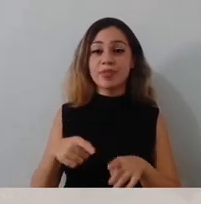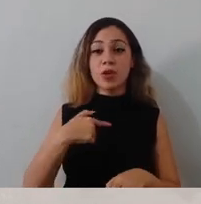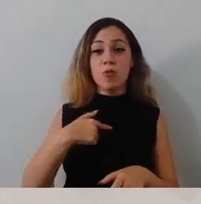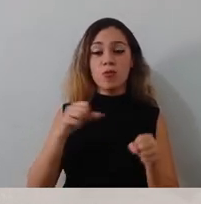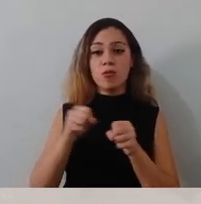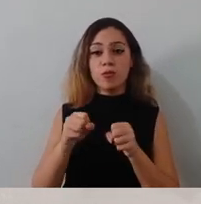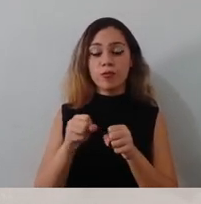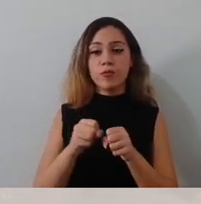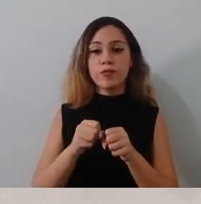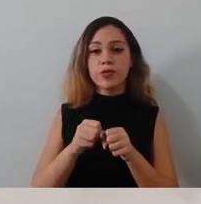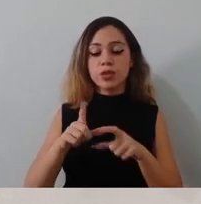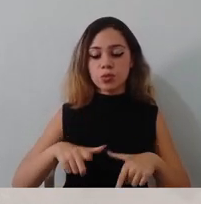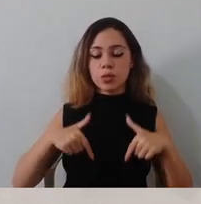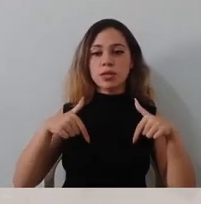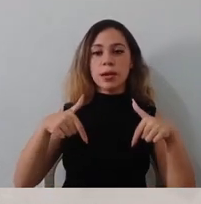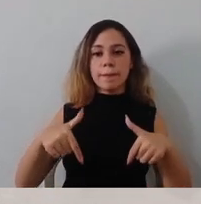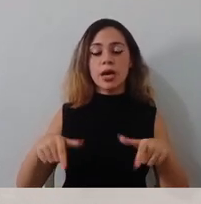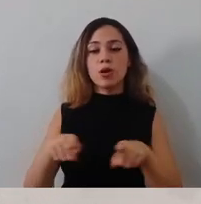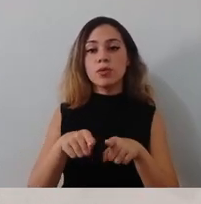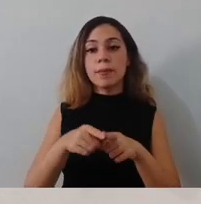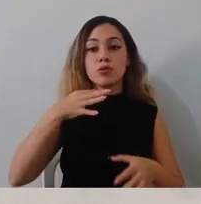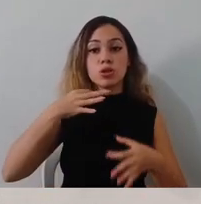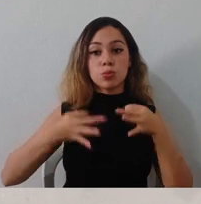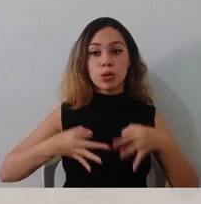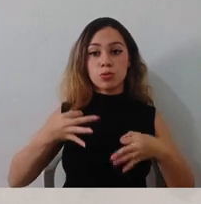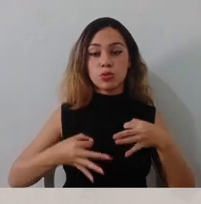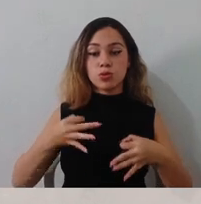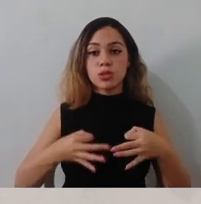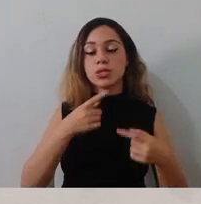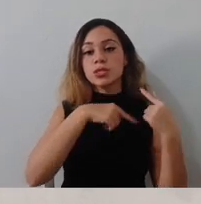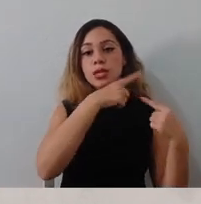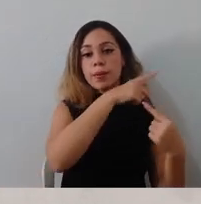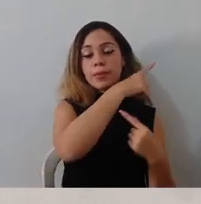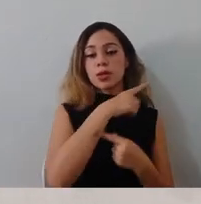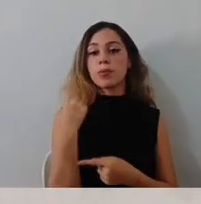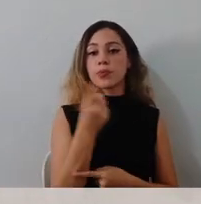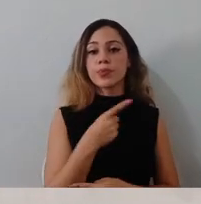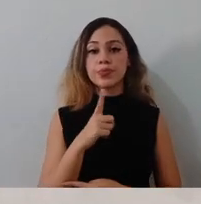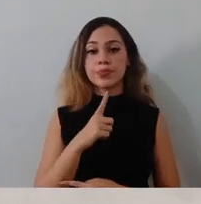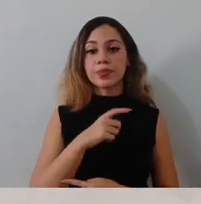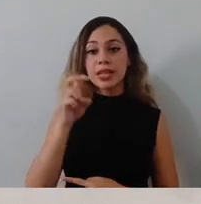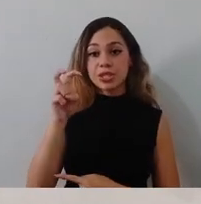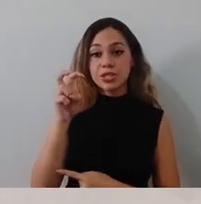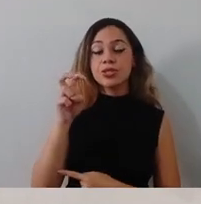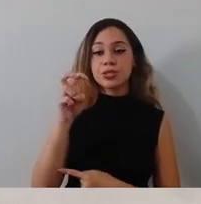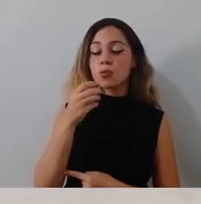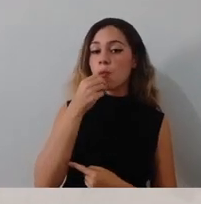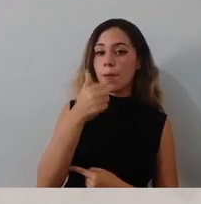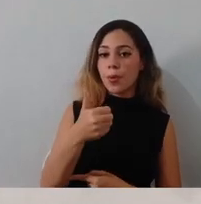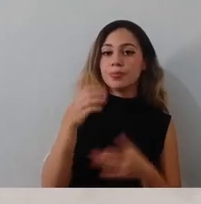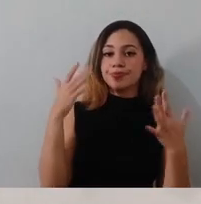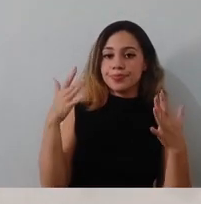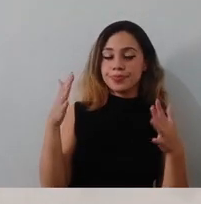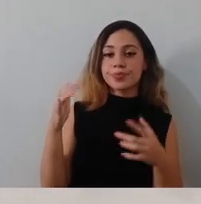fiz, inclusive, um trabalho muito relevante no Tribunal de Justiça no ano passado. Nós recebemos 5 prêmios.